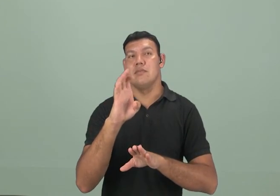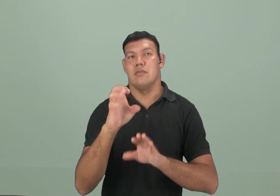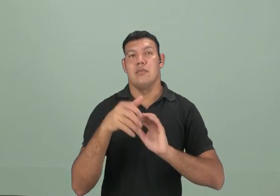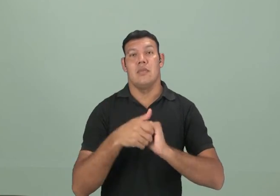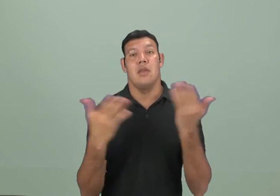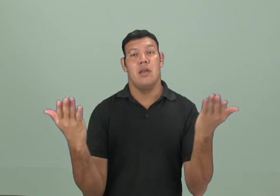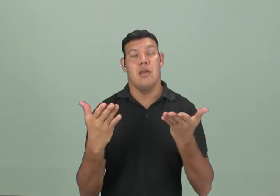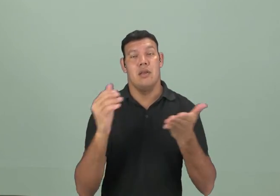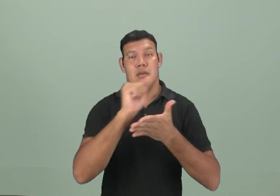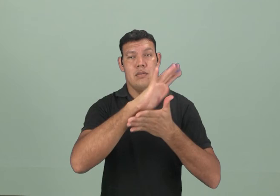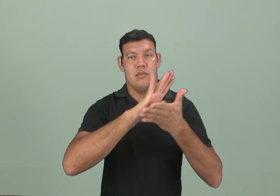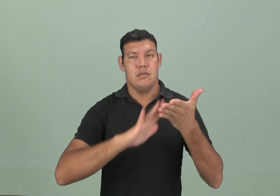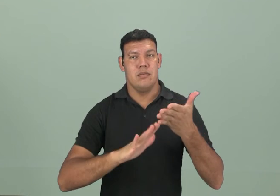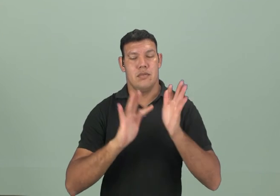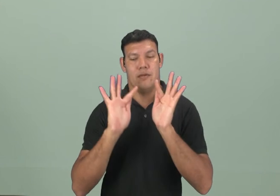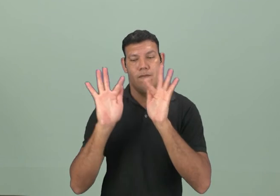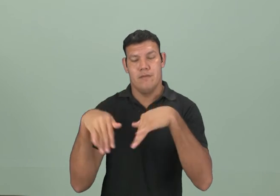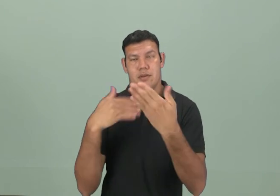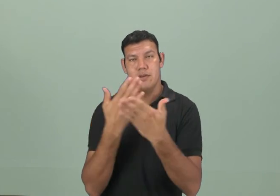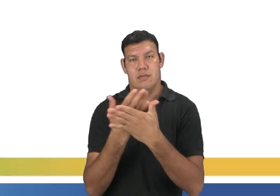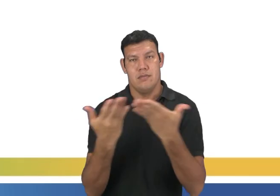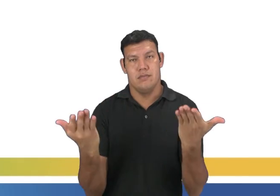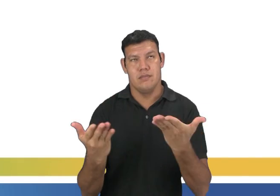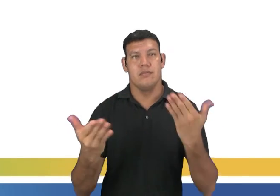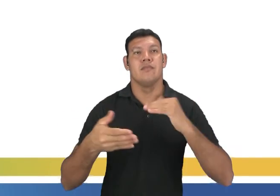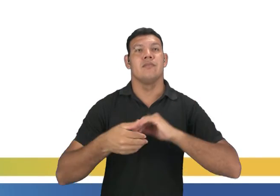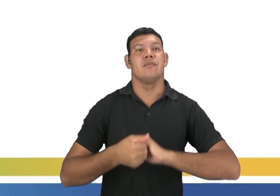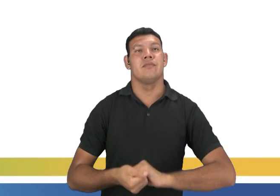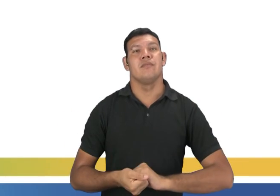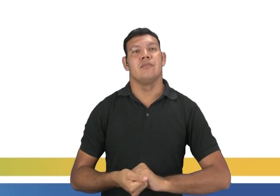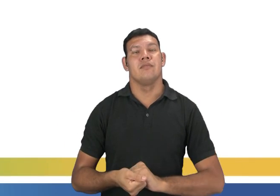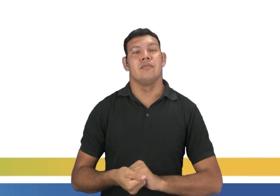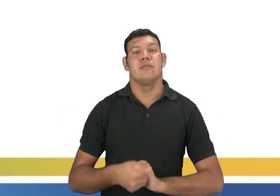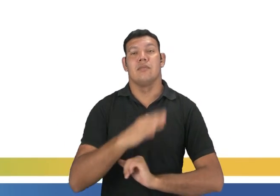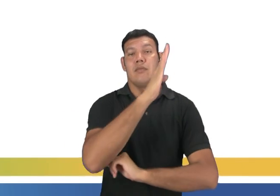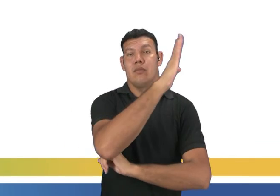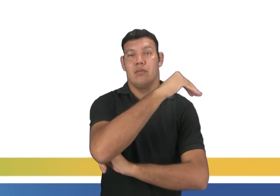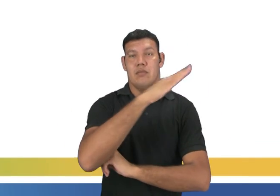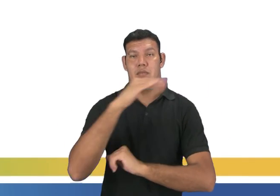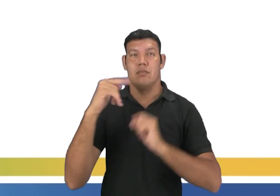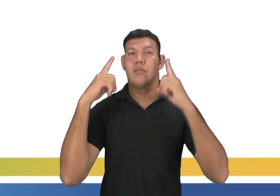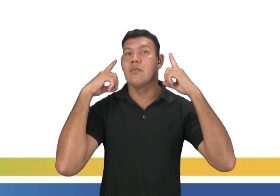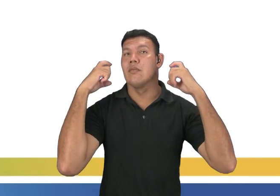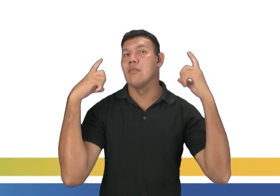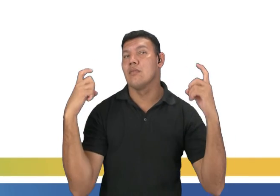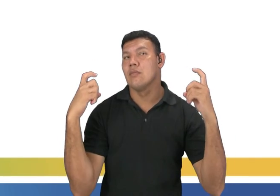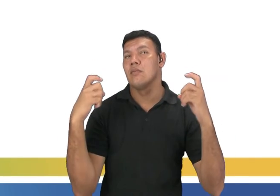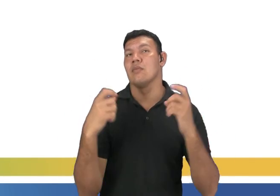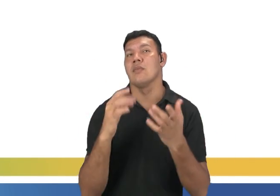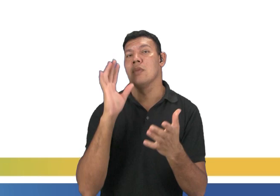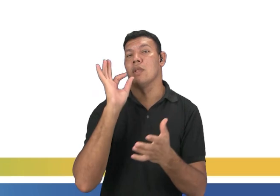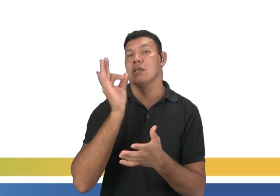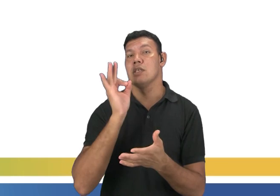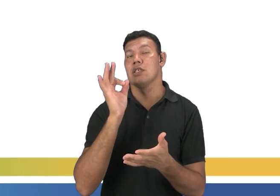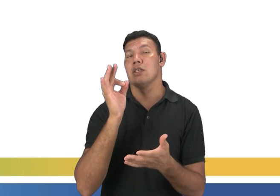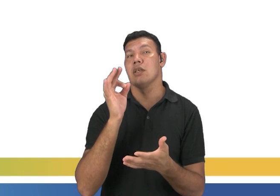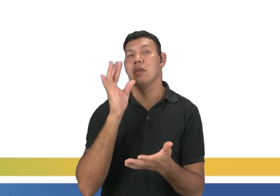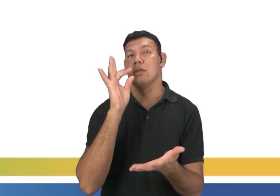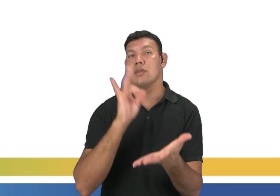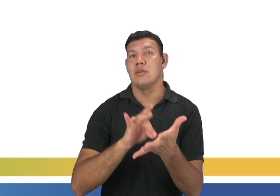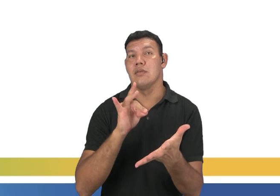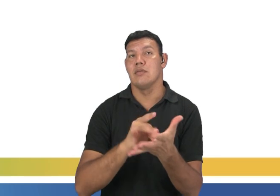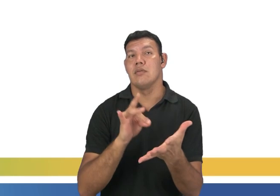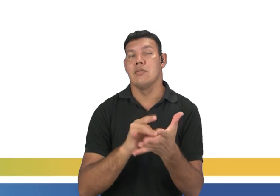aqui fazer um exercício para finalizar a nossa aula. Sobre as ondas sonoras, é correto afirmar que não